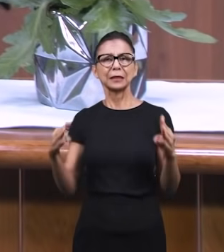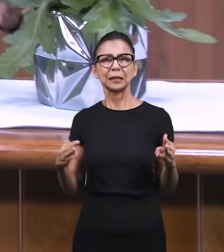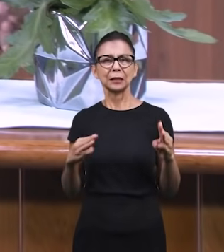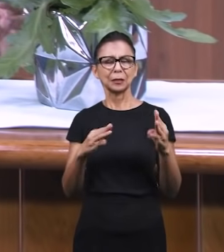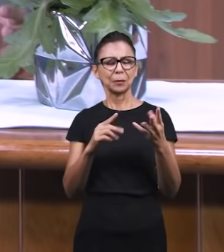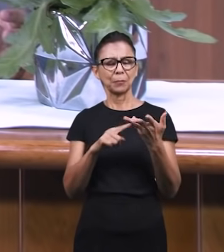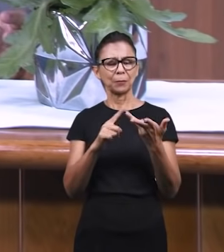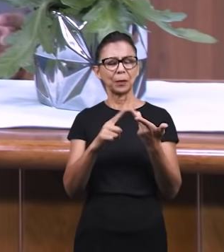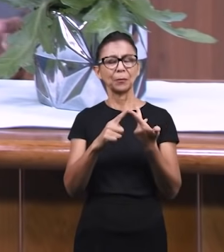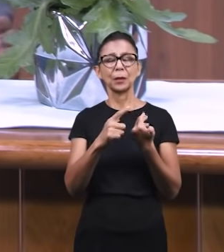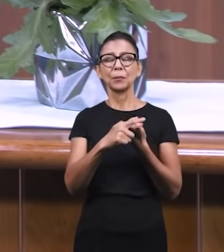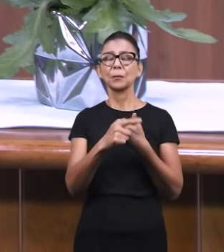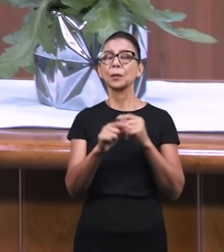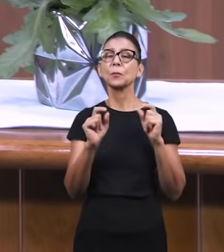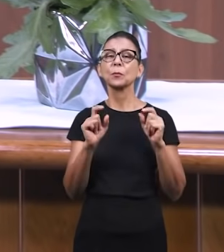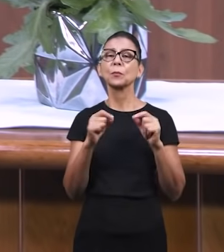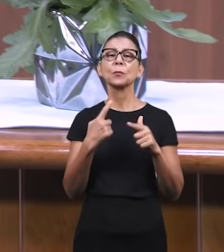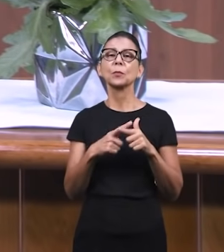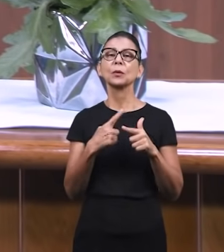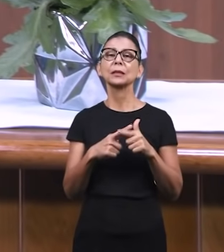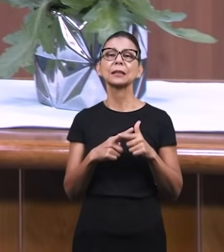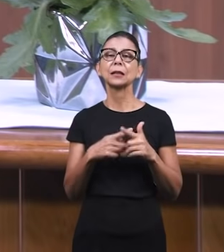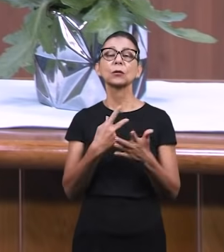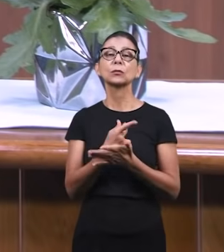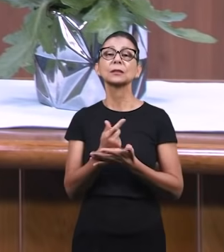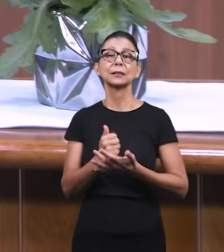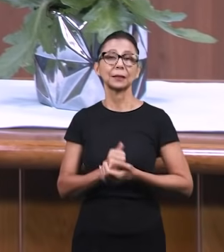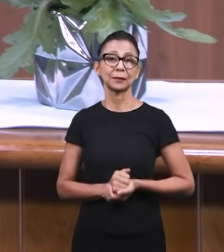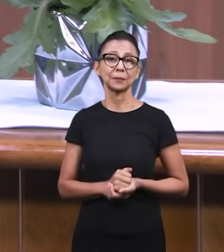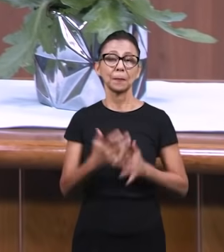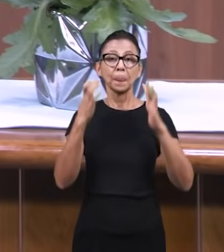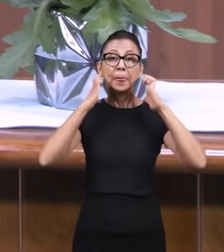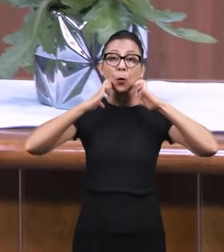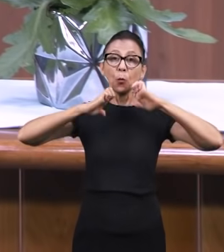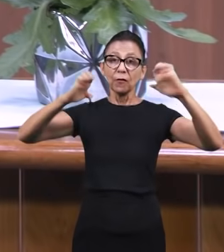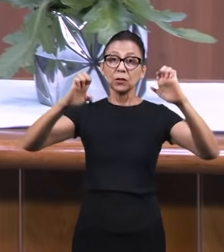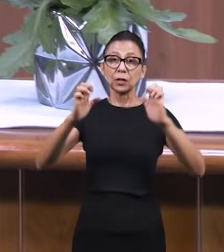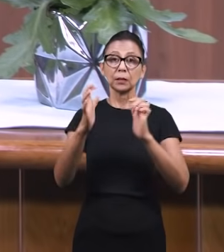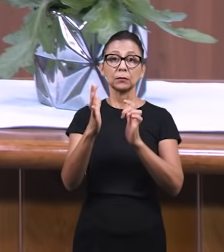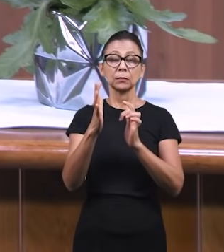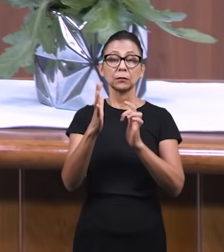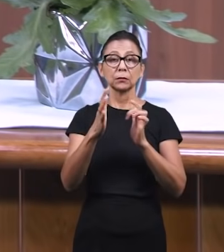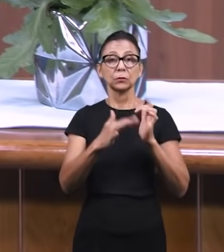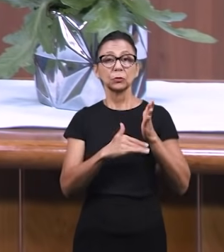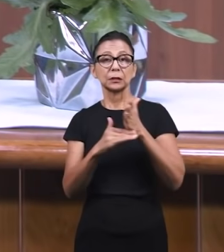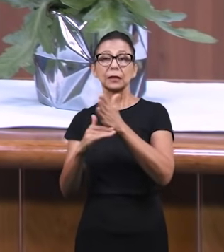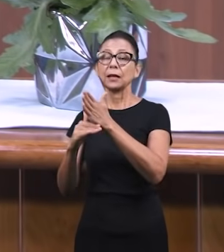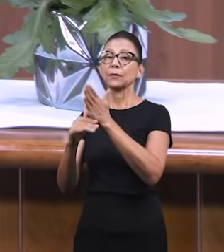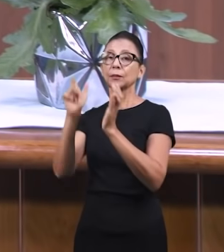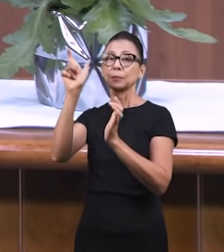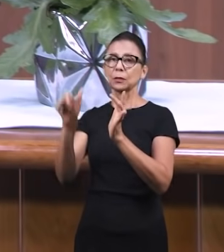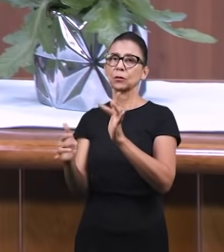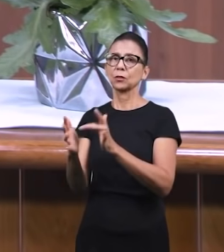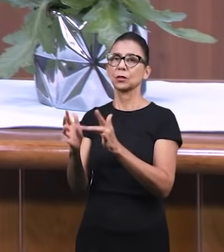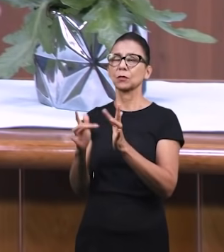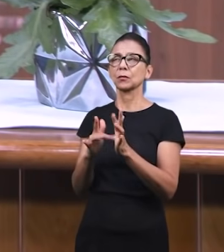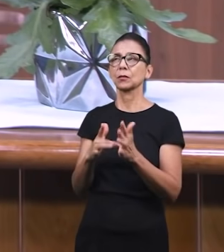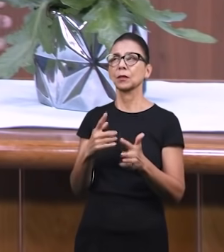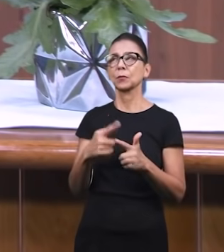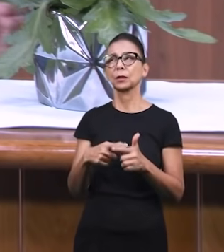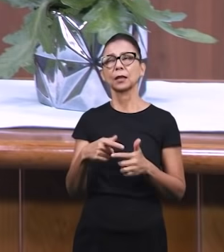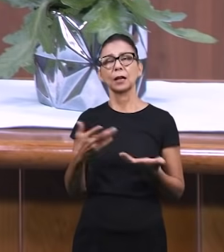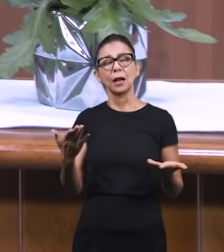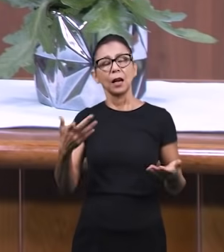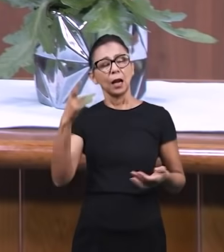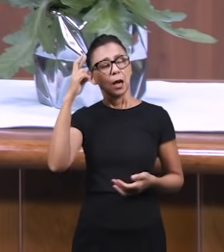um evangelho está nos conduzindo até Jesus. Senhor, eu não tenho condição de ir, Senhor, eu não tenho condição de